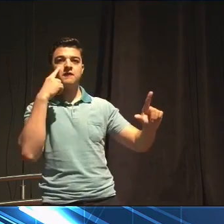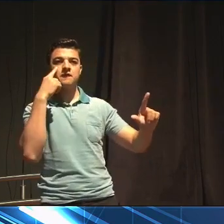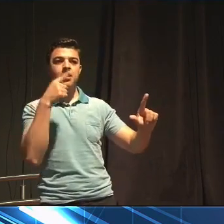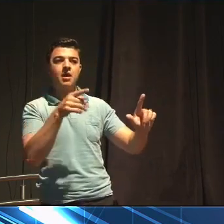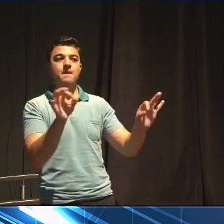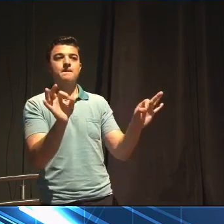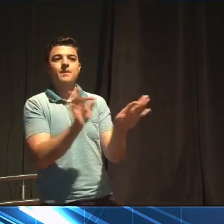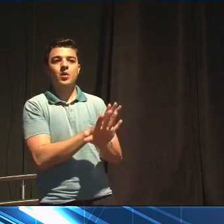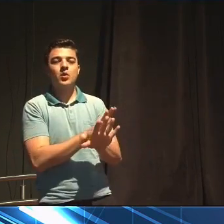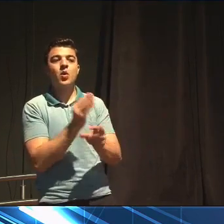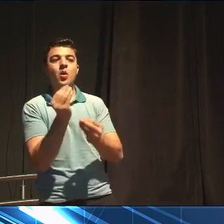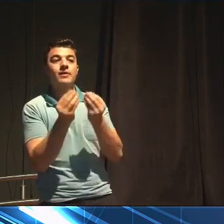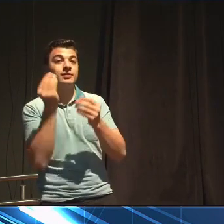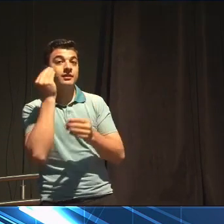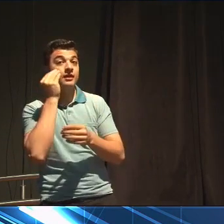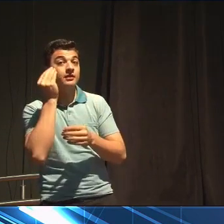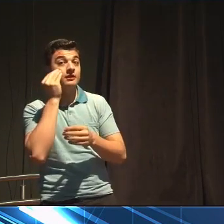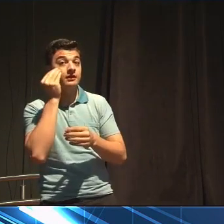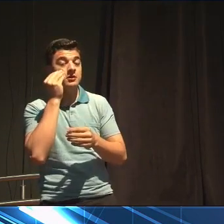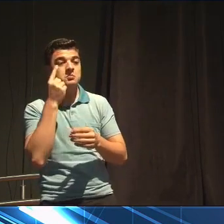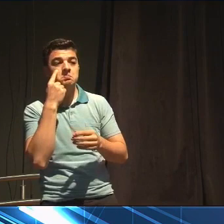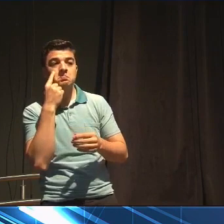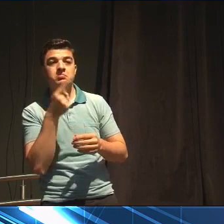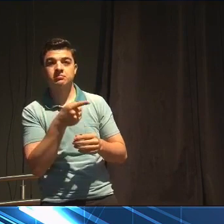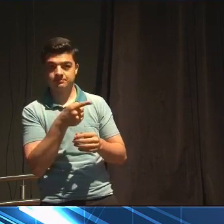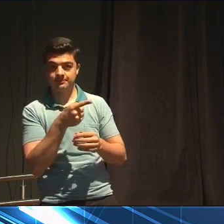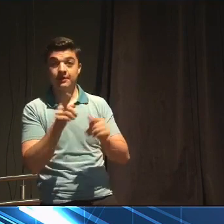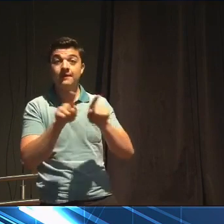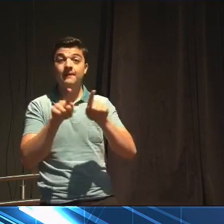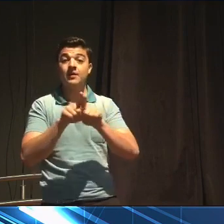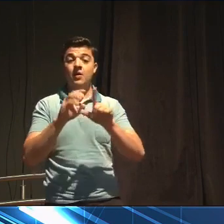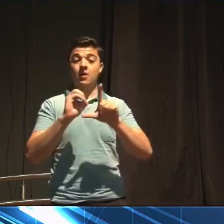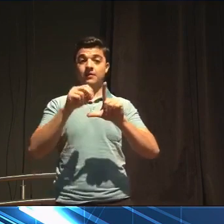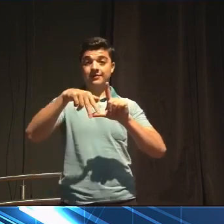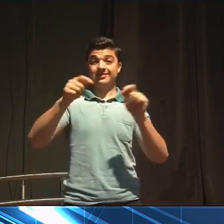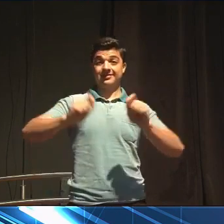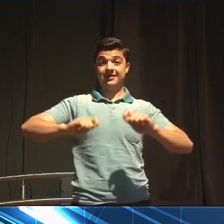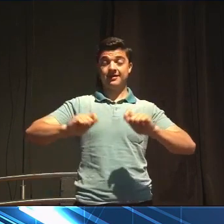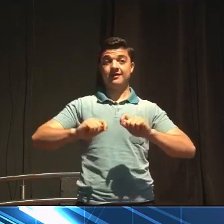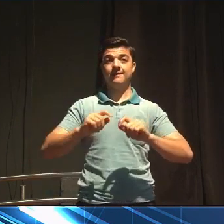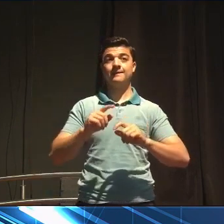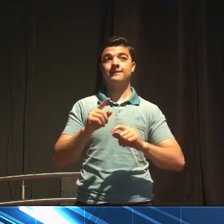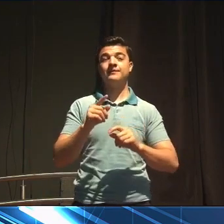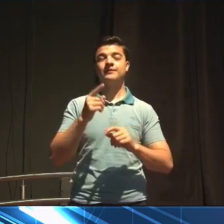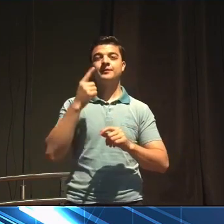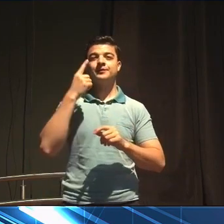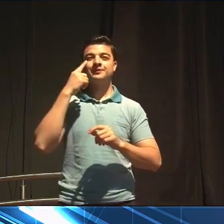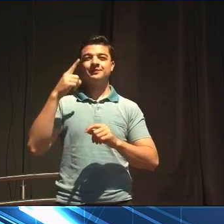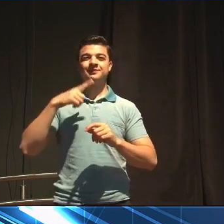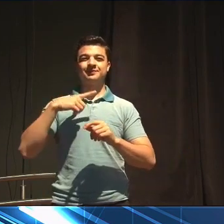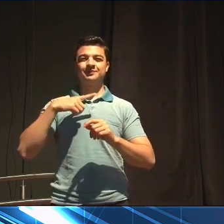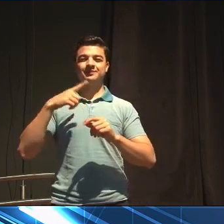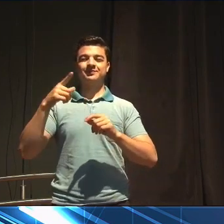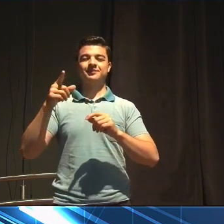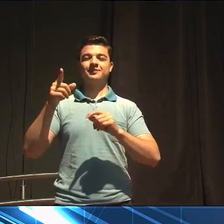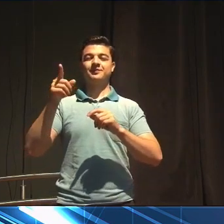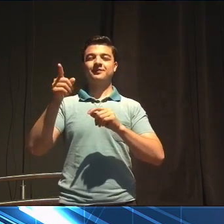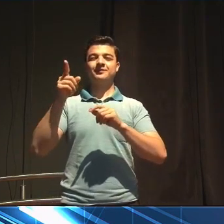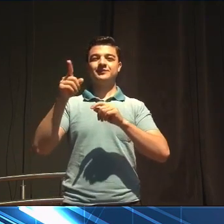de produzir, e isso é algo impressionante. Eu fiz um teste de usabilidade, de uma montadora com